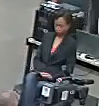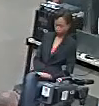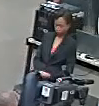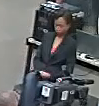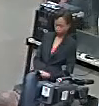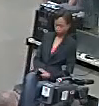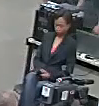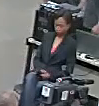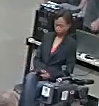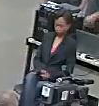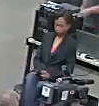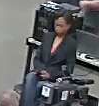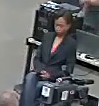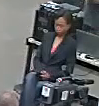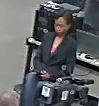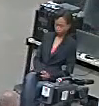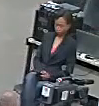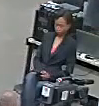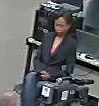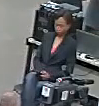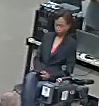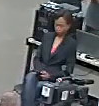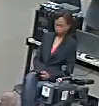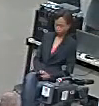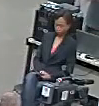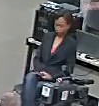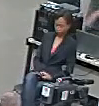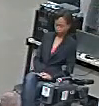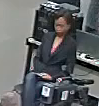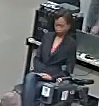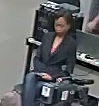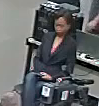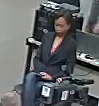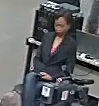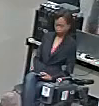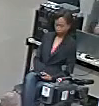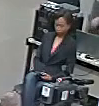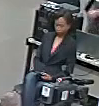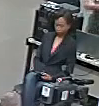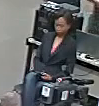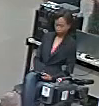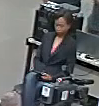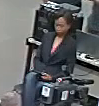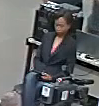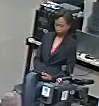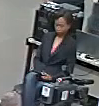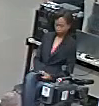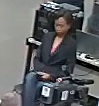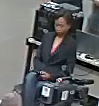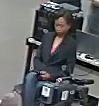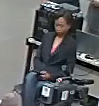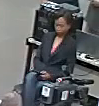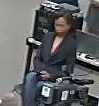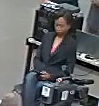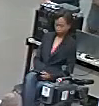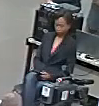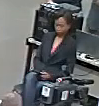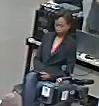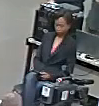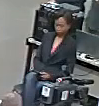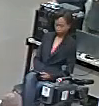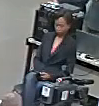legal para eu esse ôni aqui de BH vejo eu vejo sempre falando de Curitiba que lá